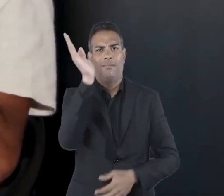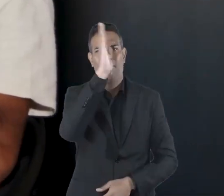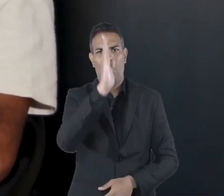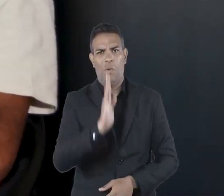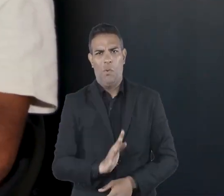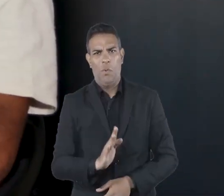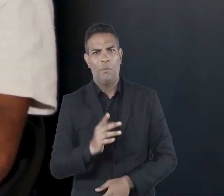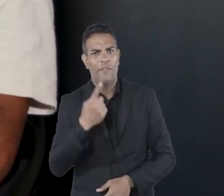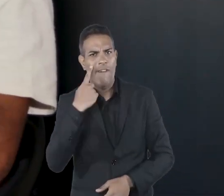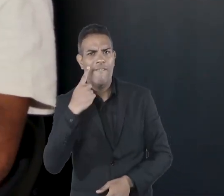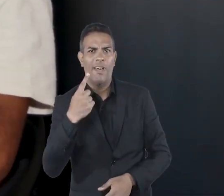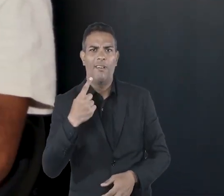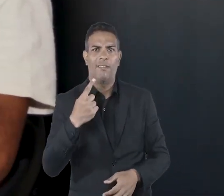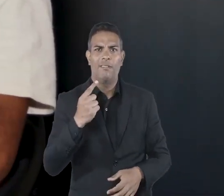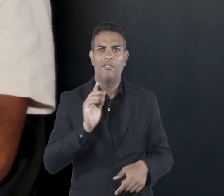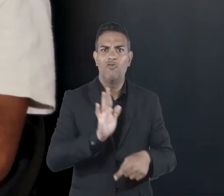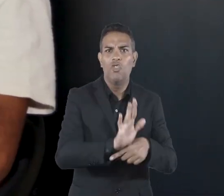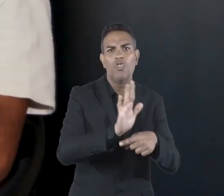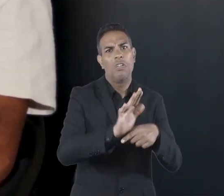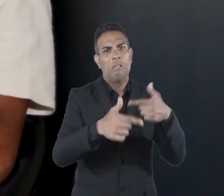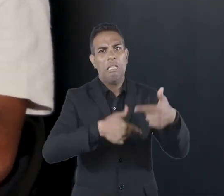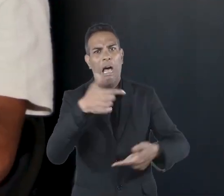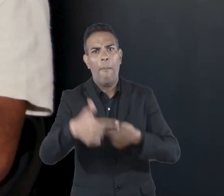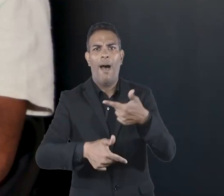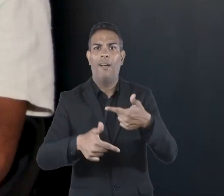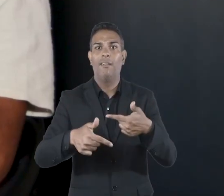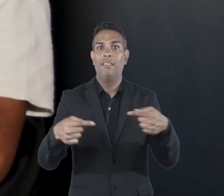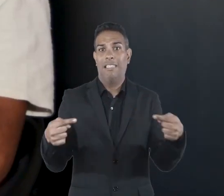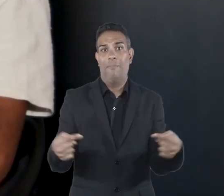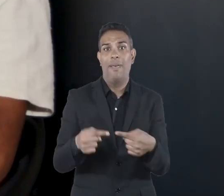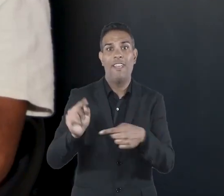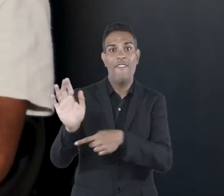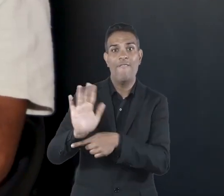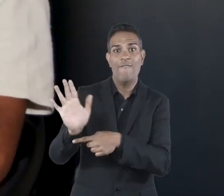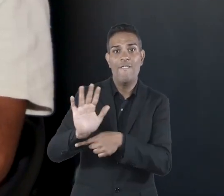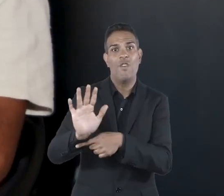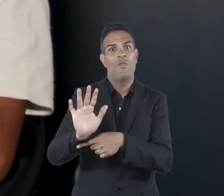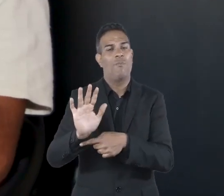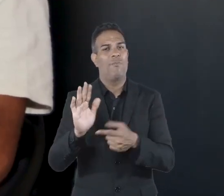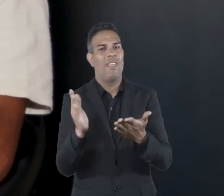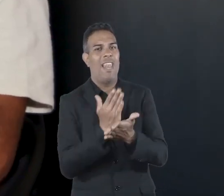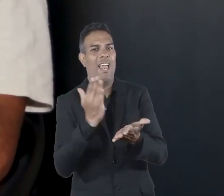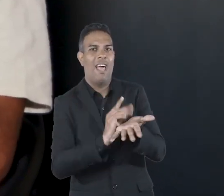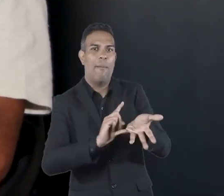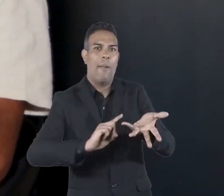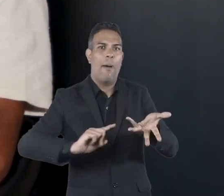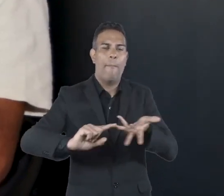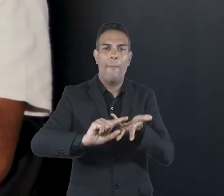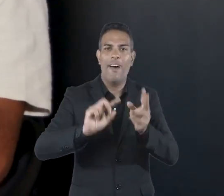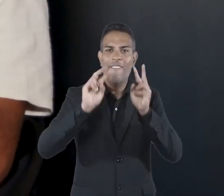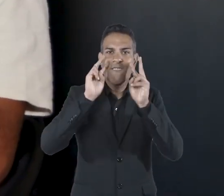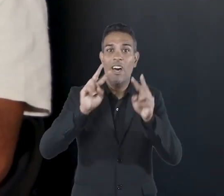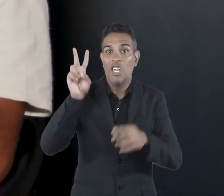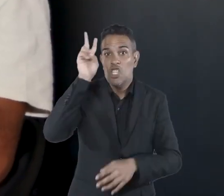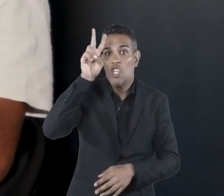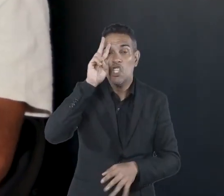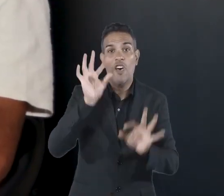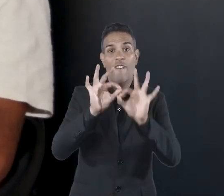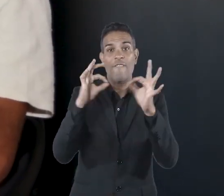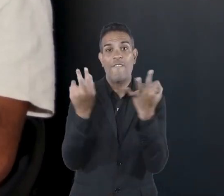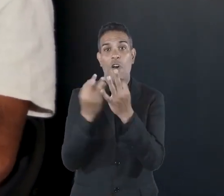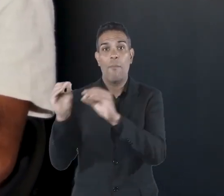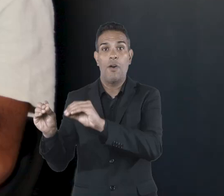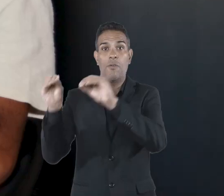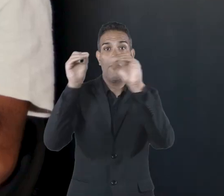toda parte. Eu ajudei em umas coisas, nos trabalhos, trabalhei em uns filmes que são baseados em livros, a Lavoura Arcaica, Os